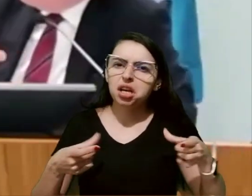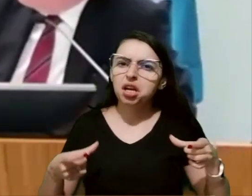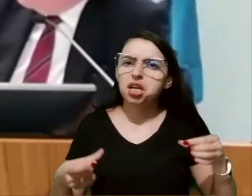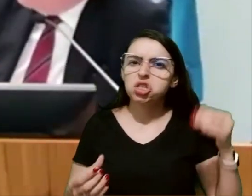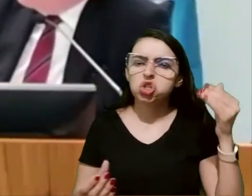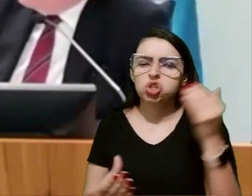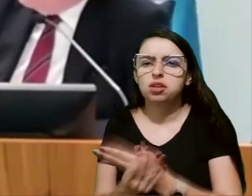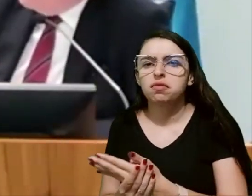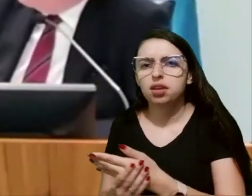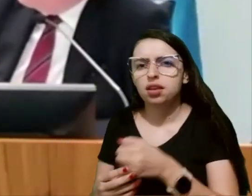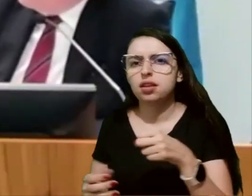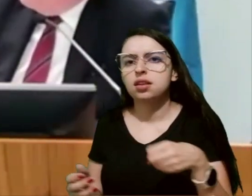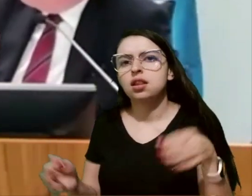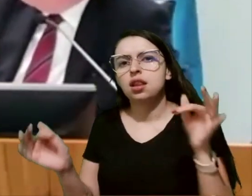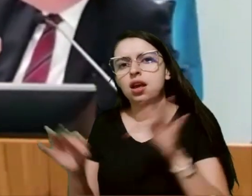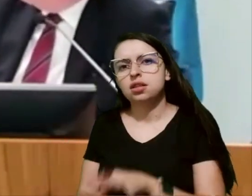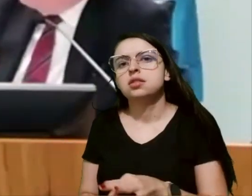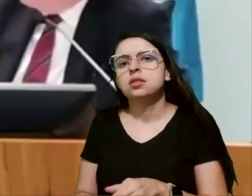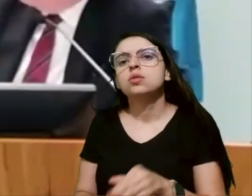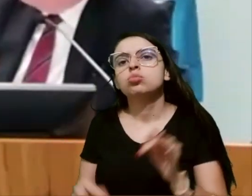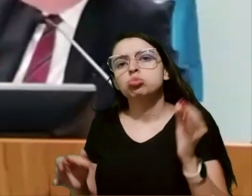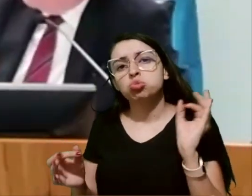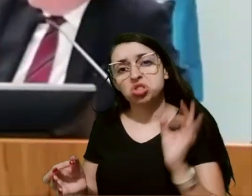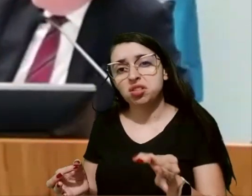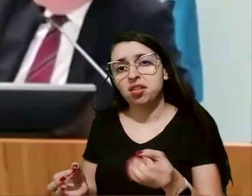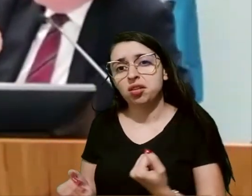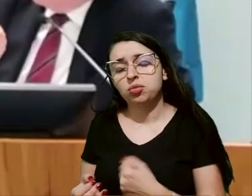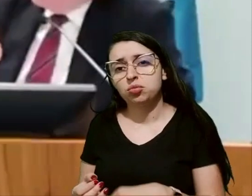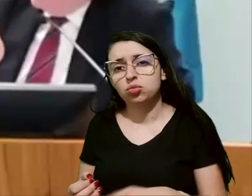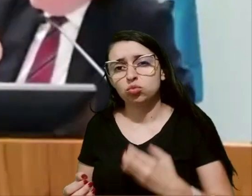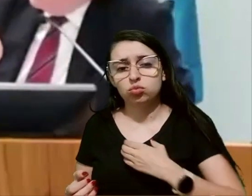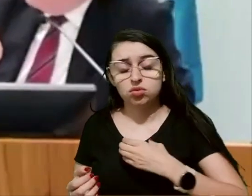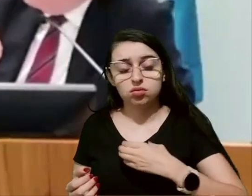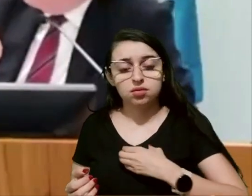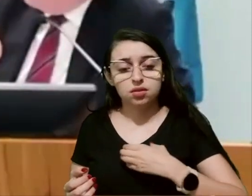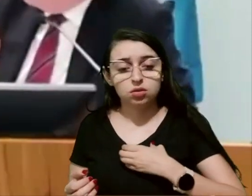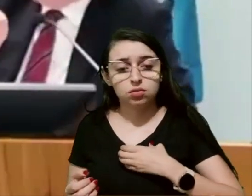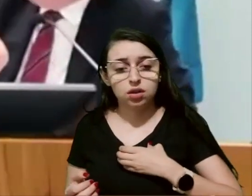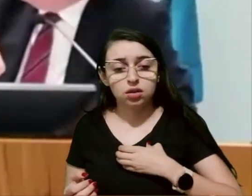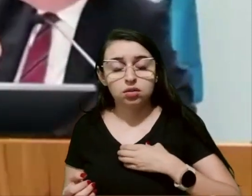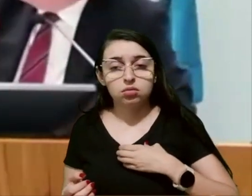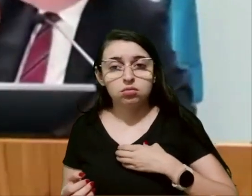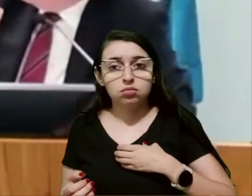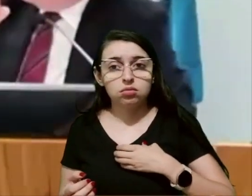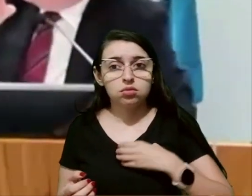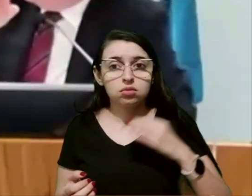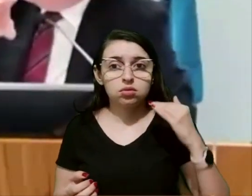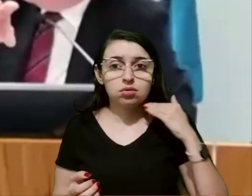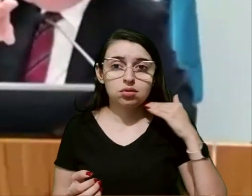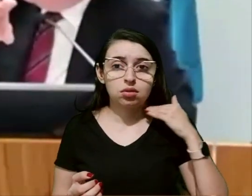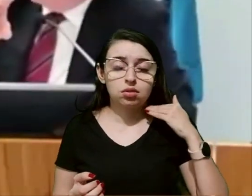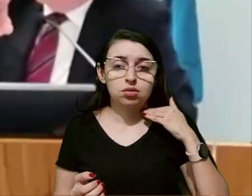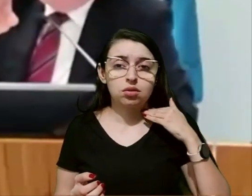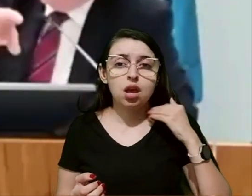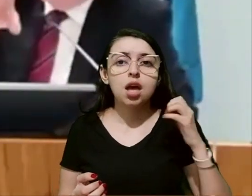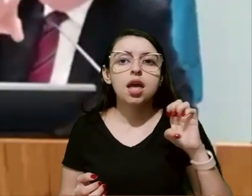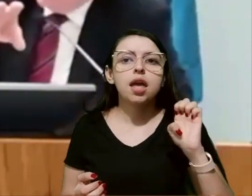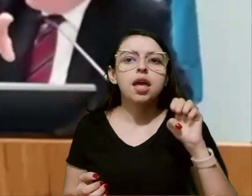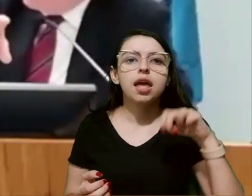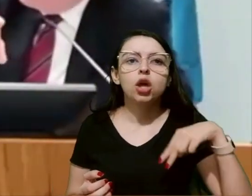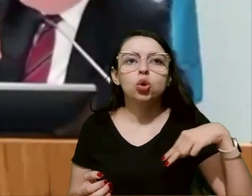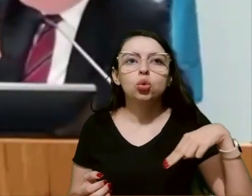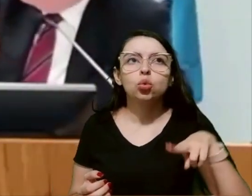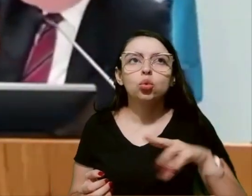grande maioria das sentenças ela é confirmada no que toca ao juízo de mérito